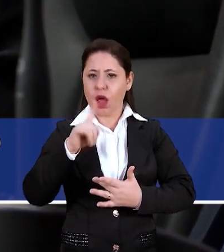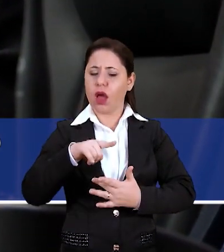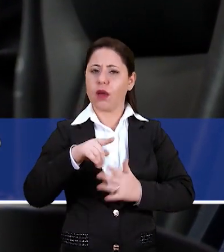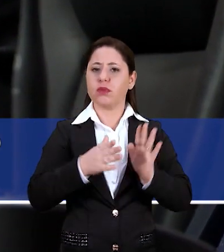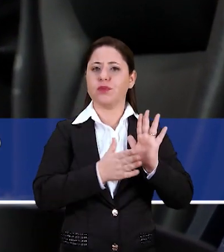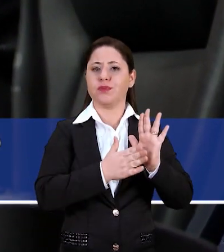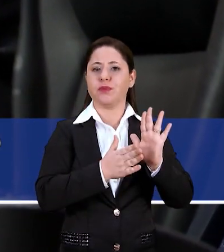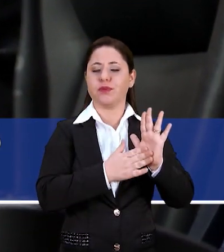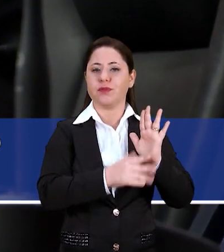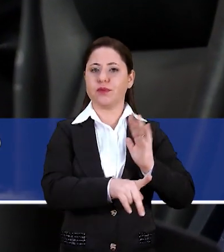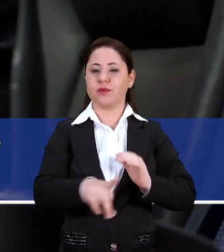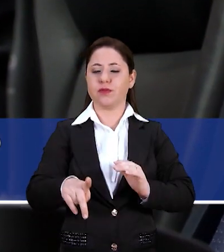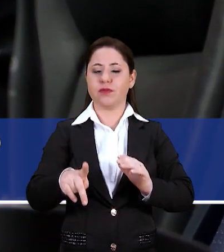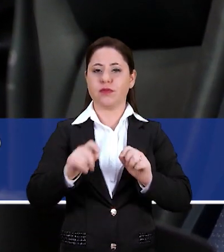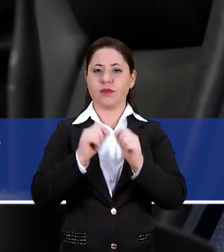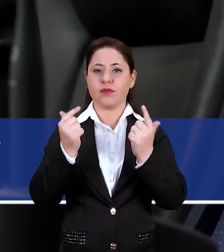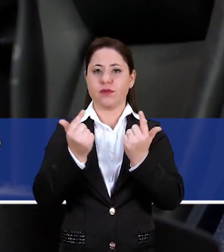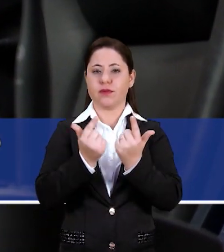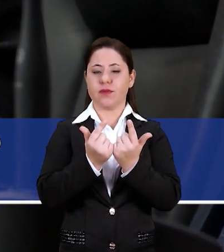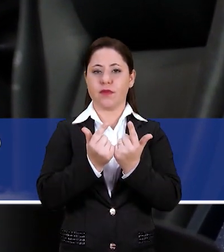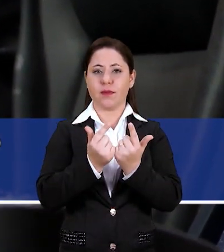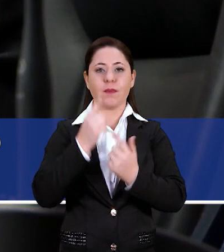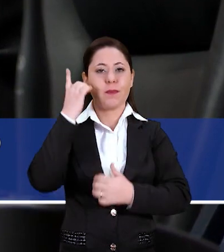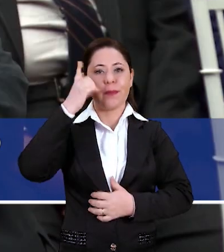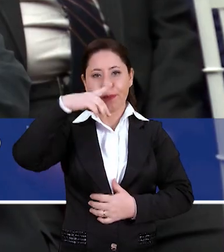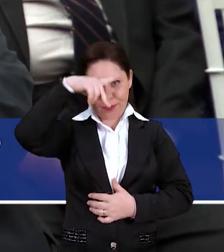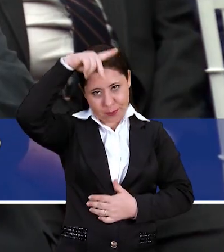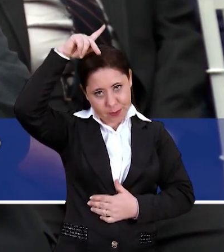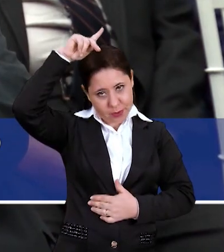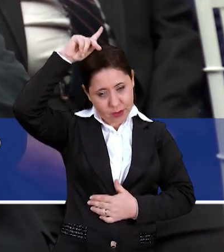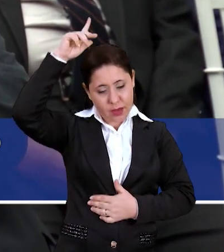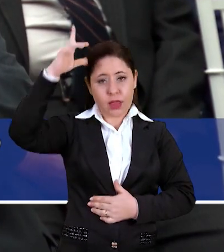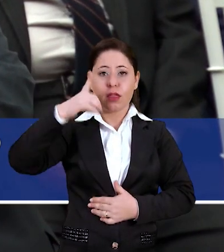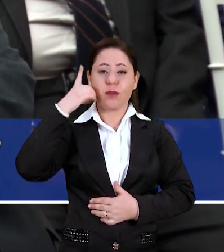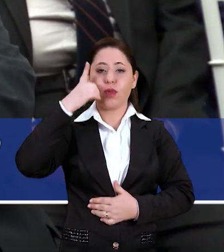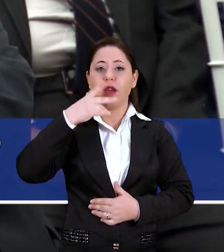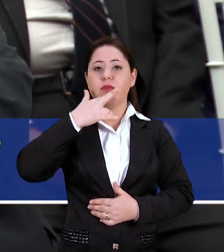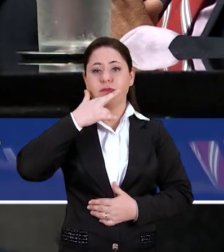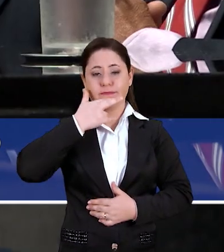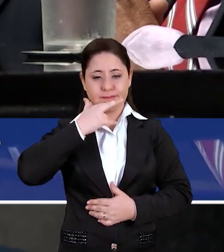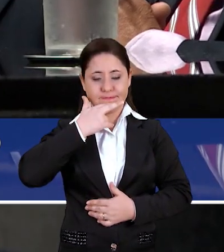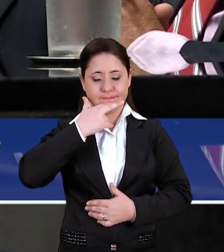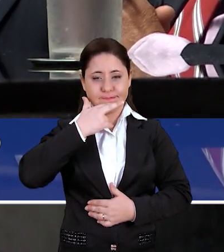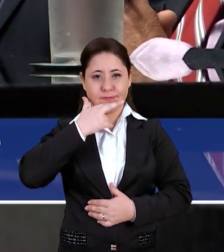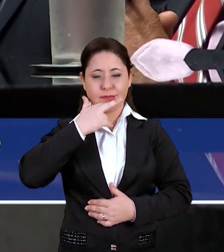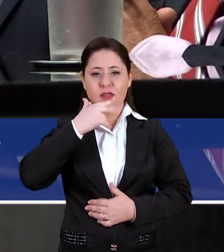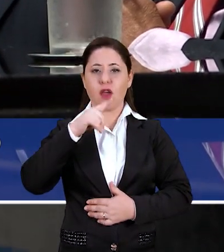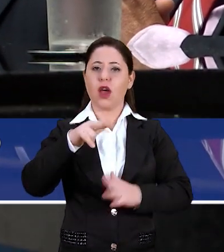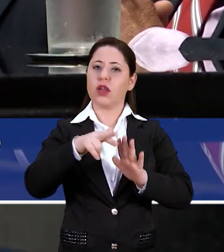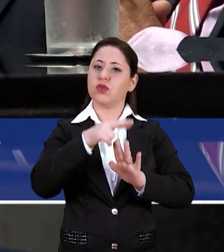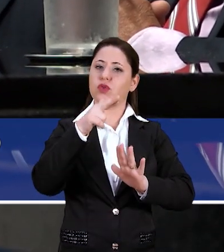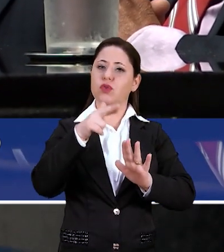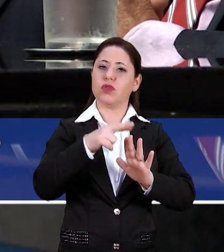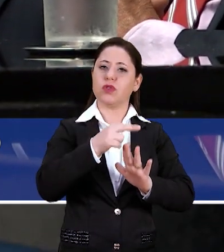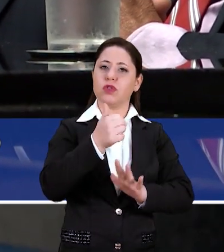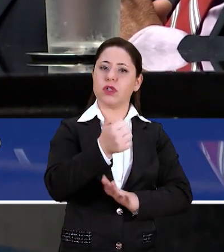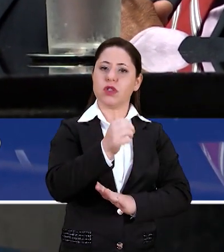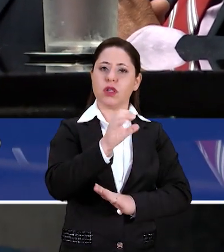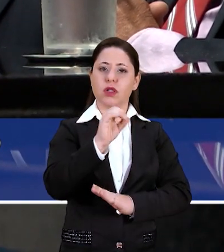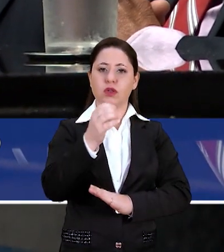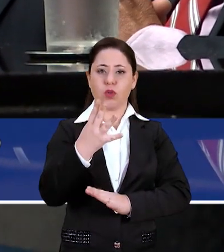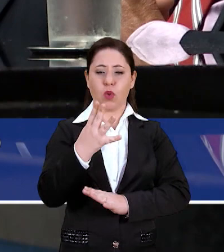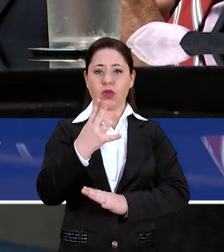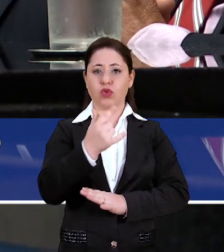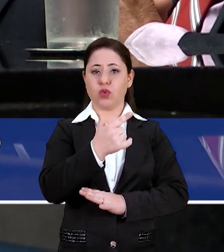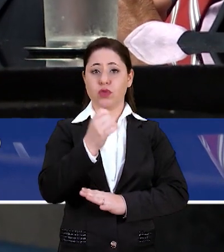proposição do presidente da Casa de Leis, deputado Paulo Correa, e deputado Renato Câmara, por meio da Resolução 104